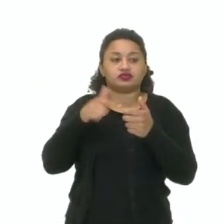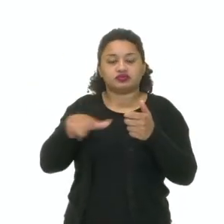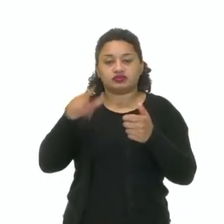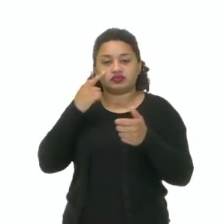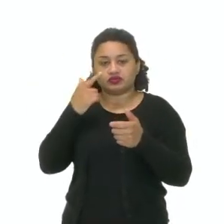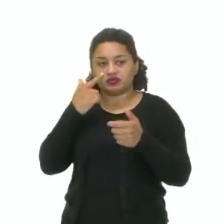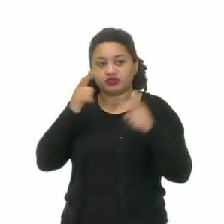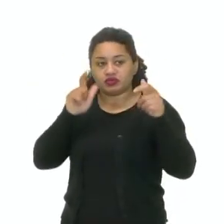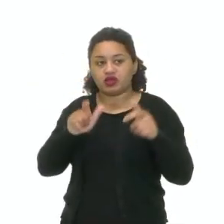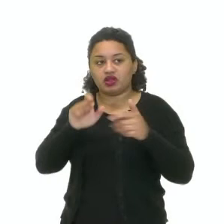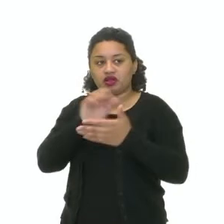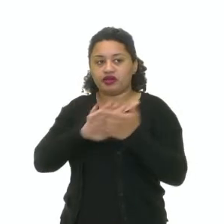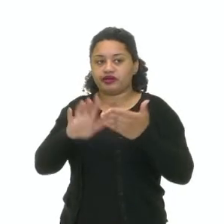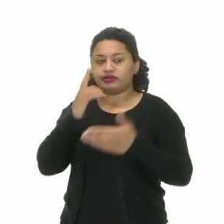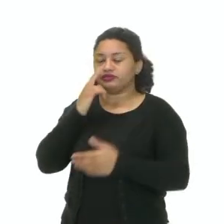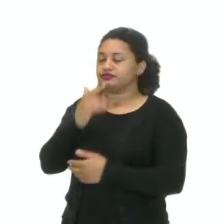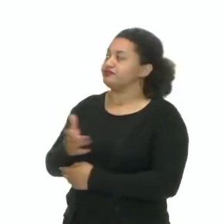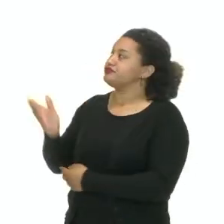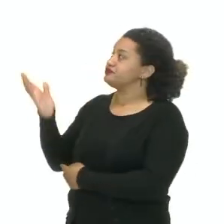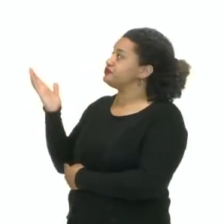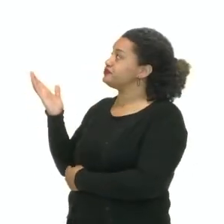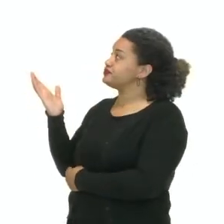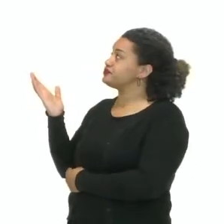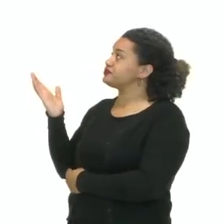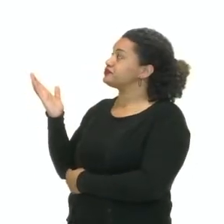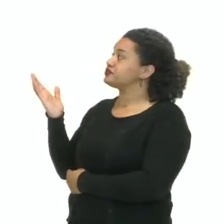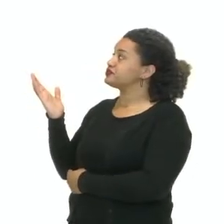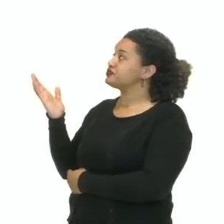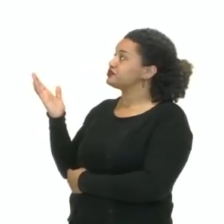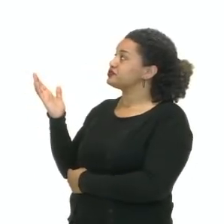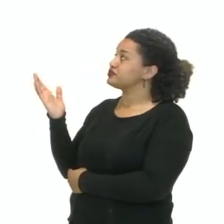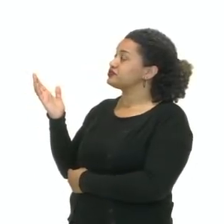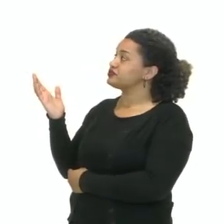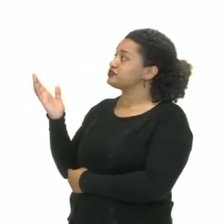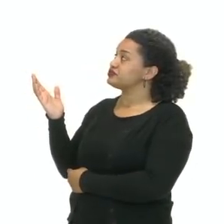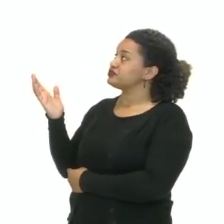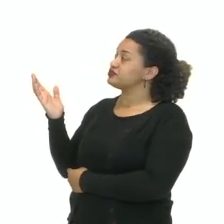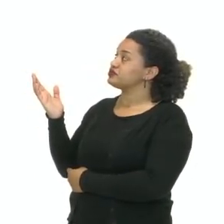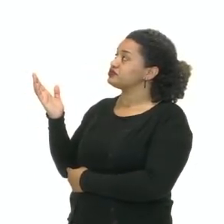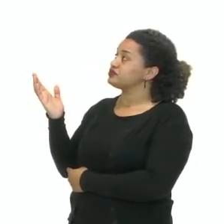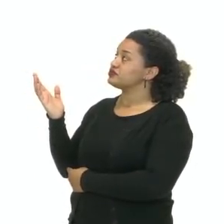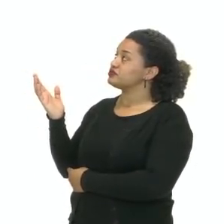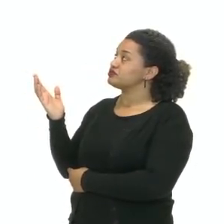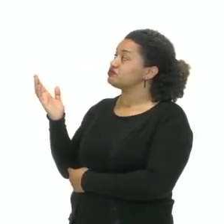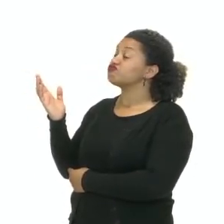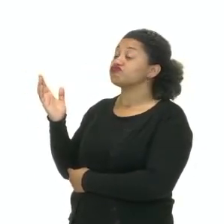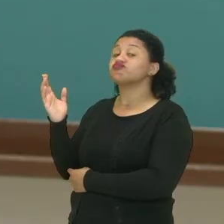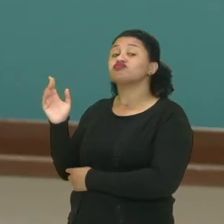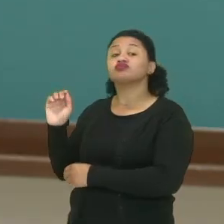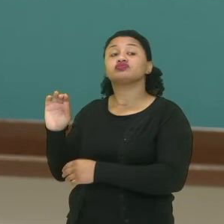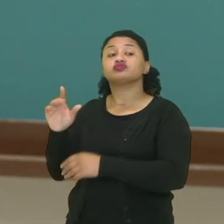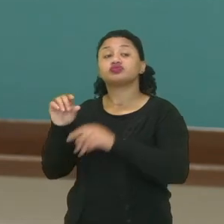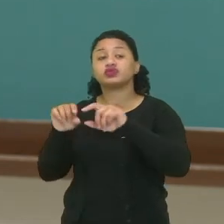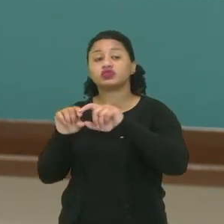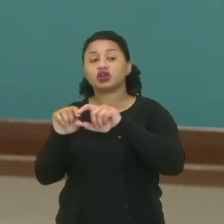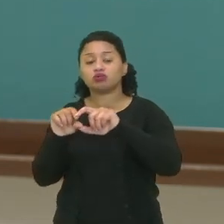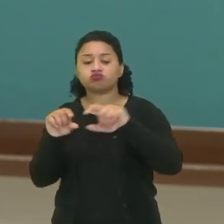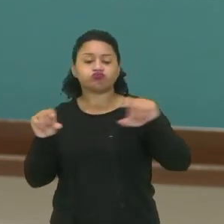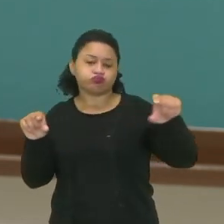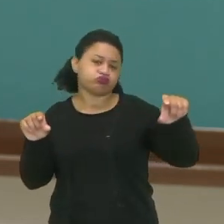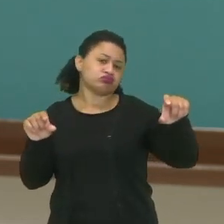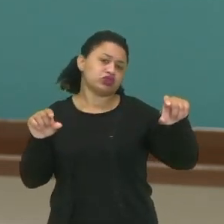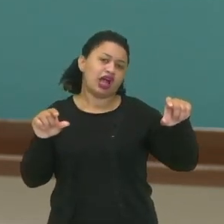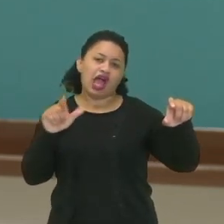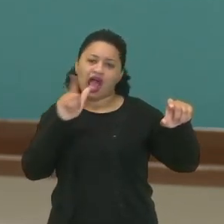aqui está a Europa, né? Então o Estreito de Gibraltar é uma faixa relativamente estreita